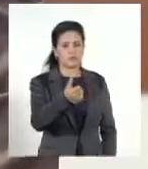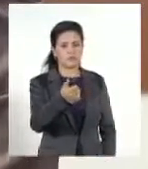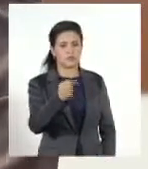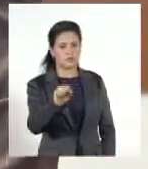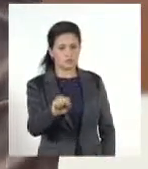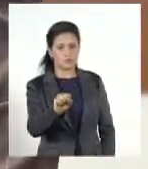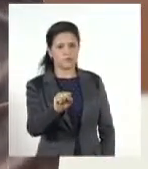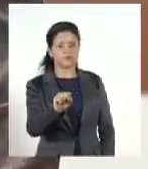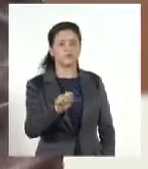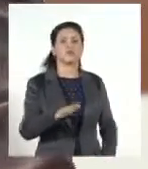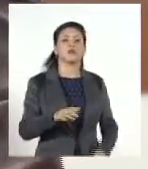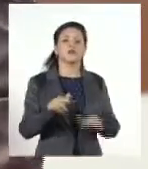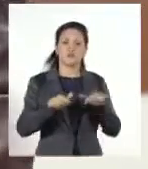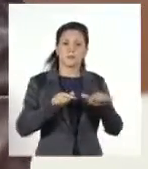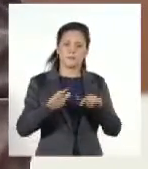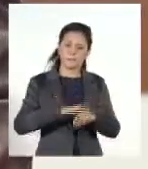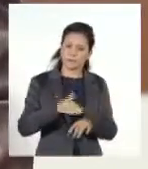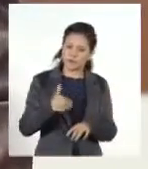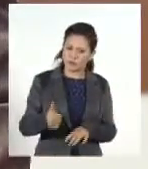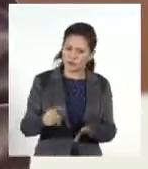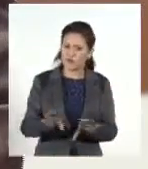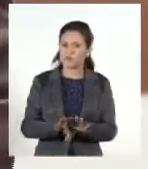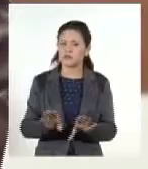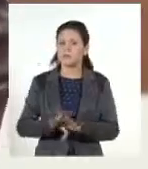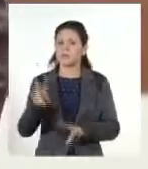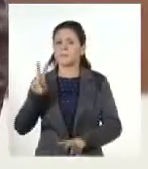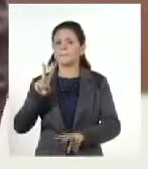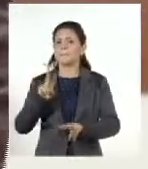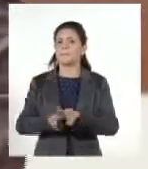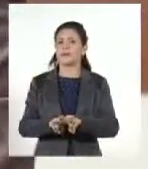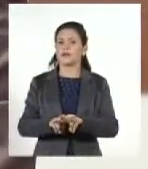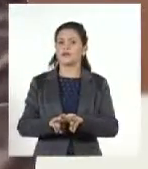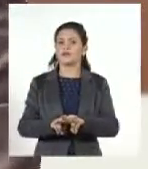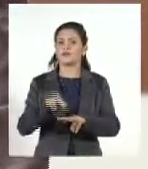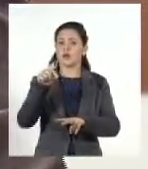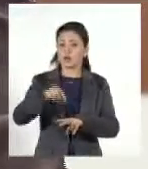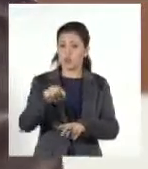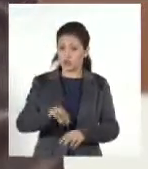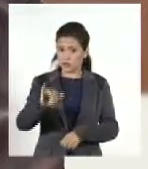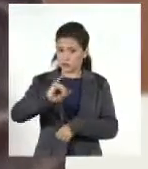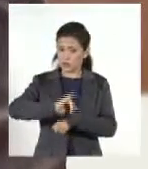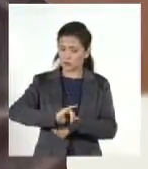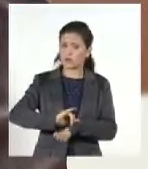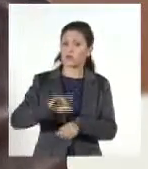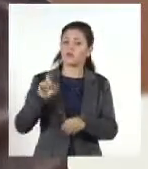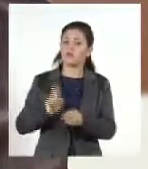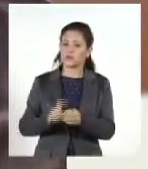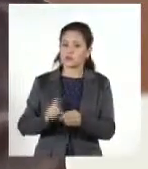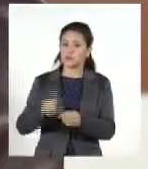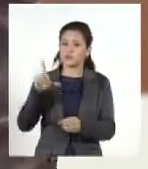interior, uma solicitação do aumento de efetivo, inclusive